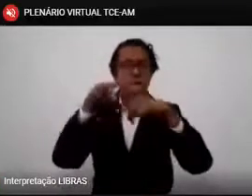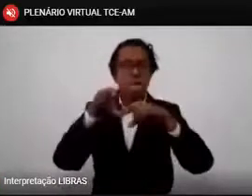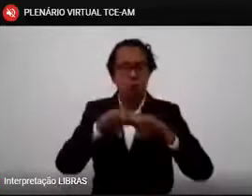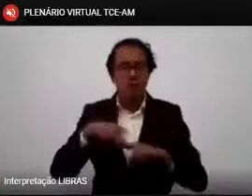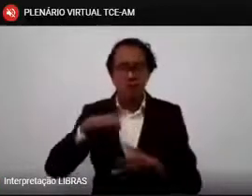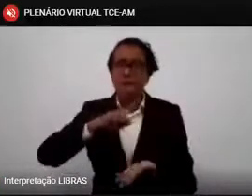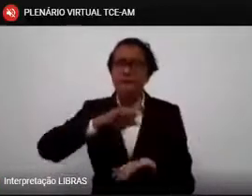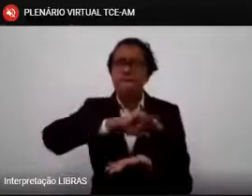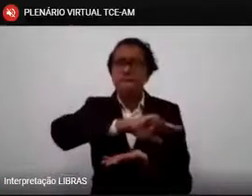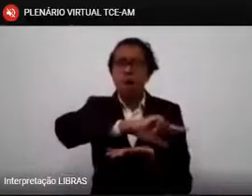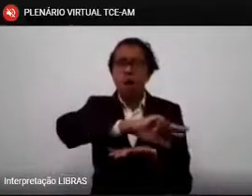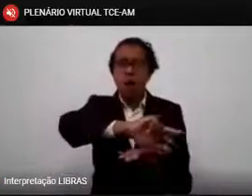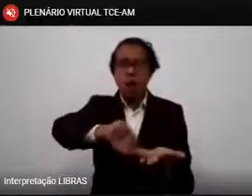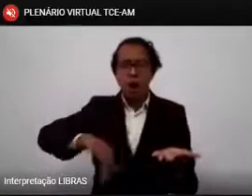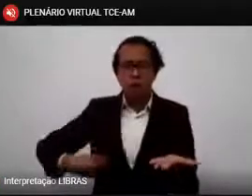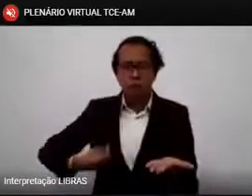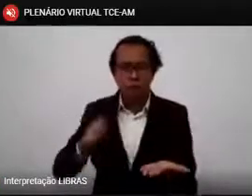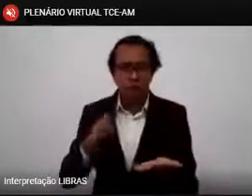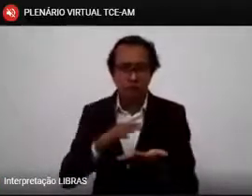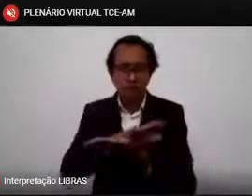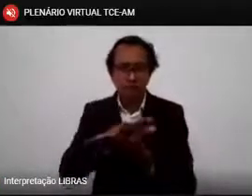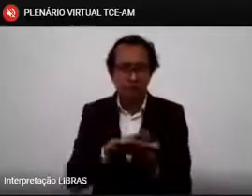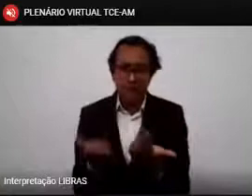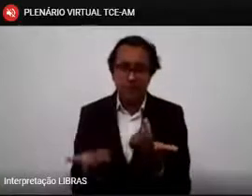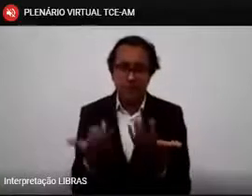biodiversidade praticamente sem o fogo. Próximo.